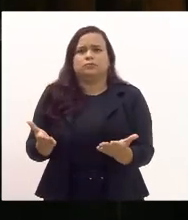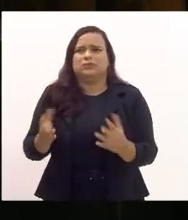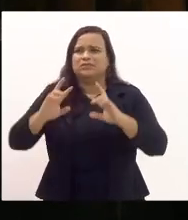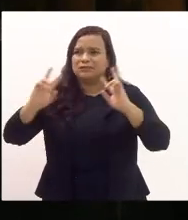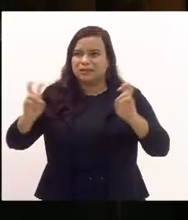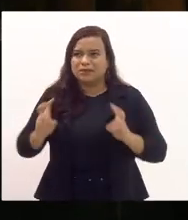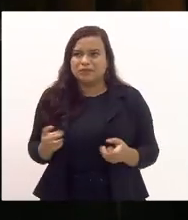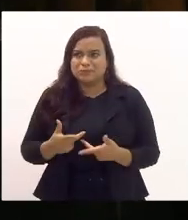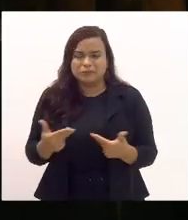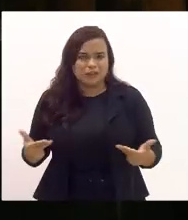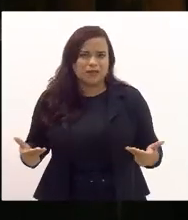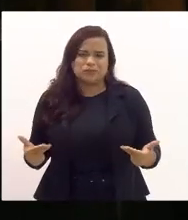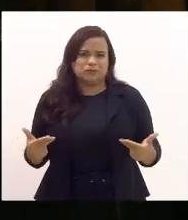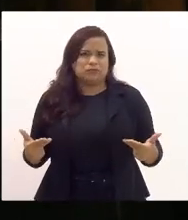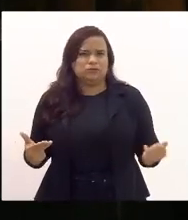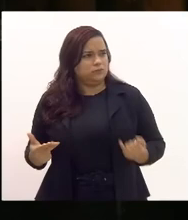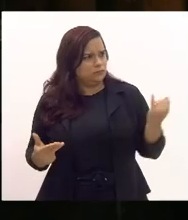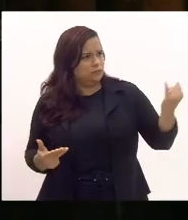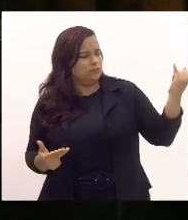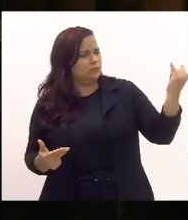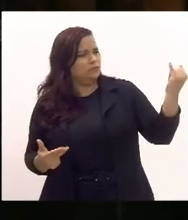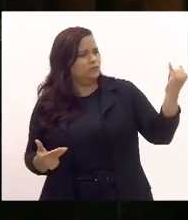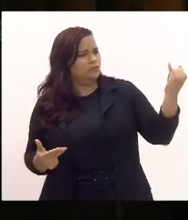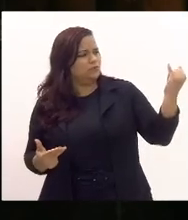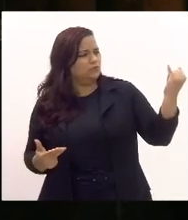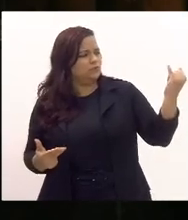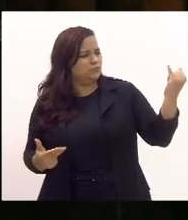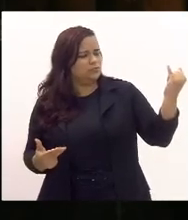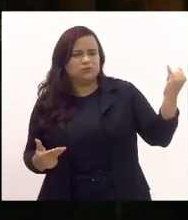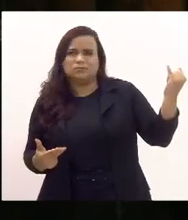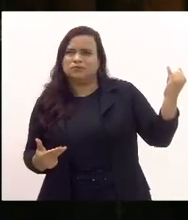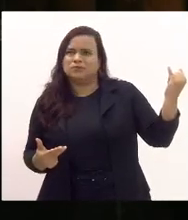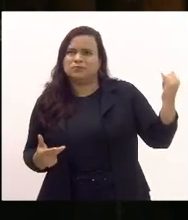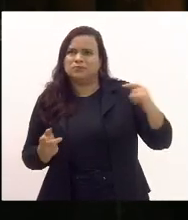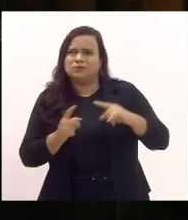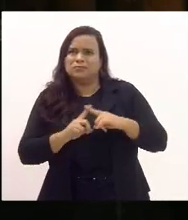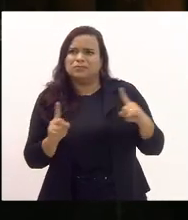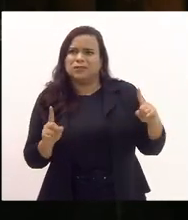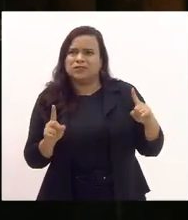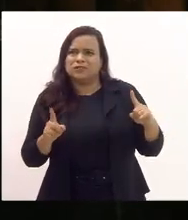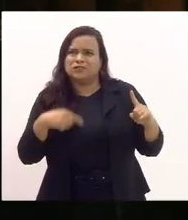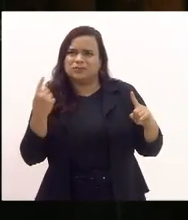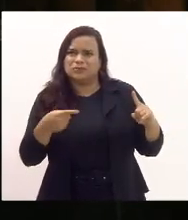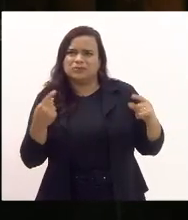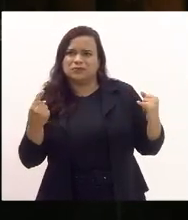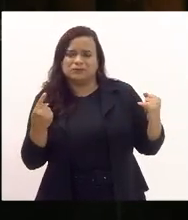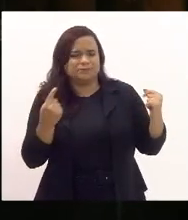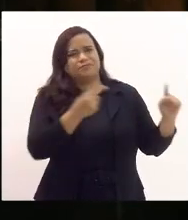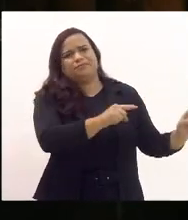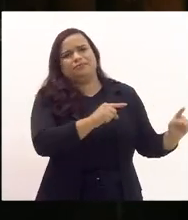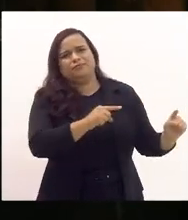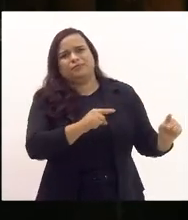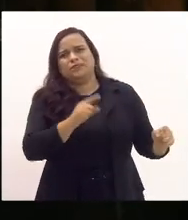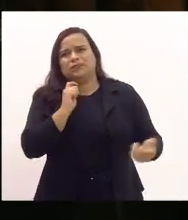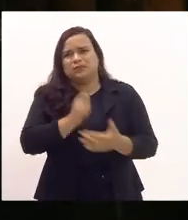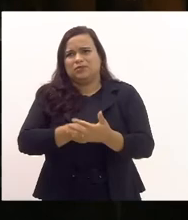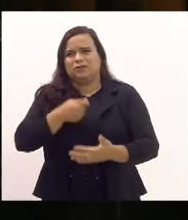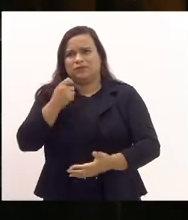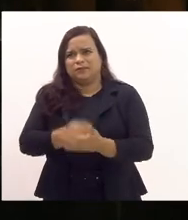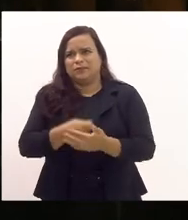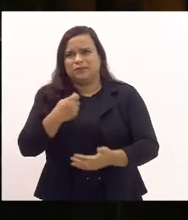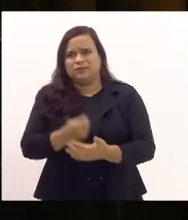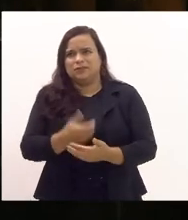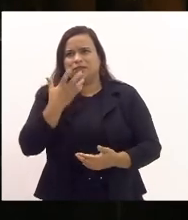temas tão importante mas tão importantes para que nós possamos combater e defender